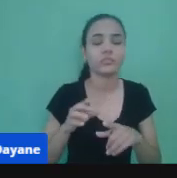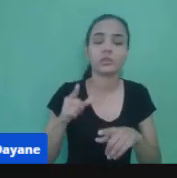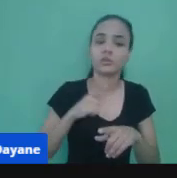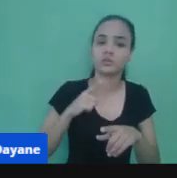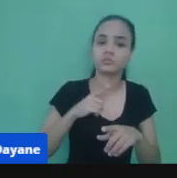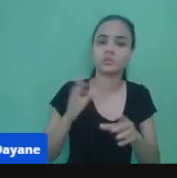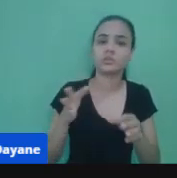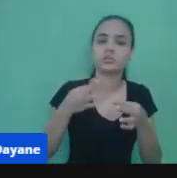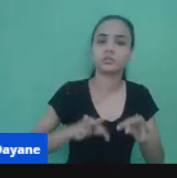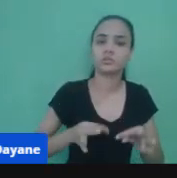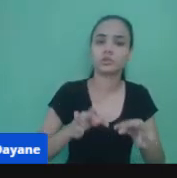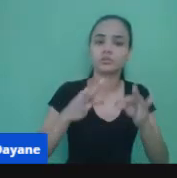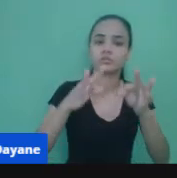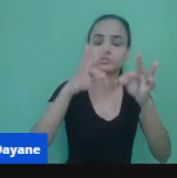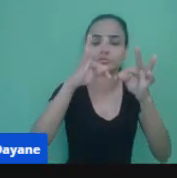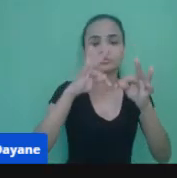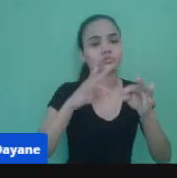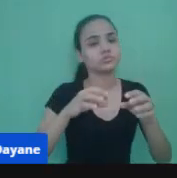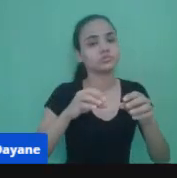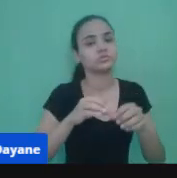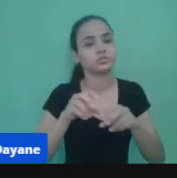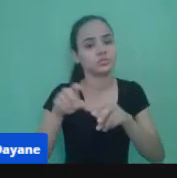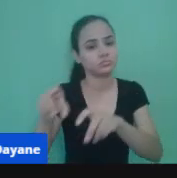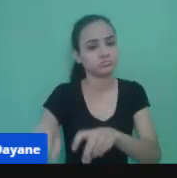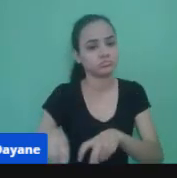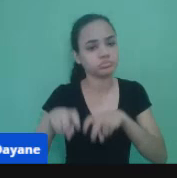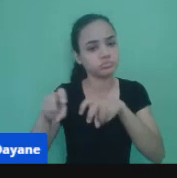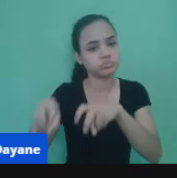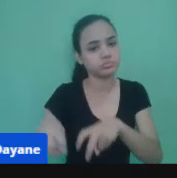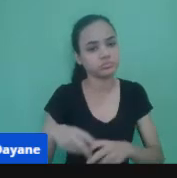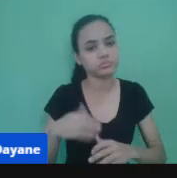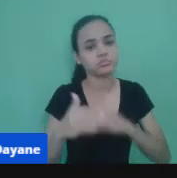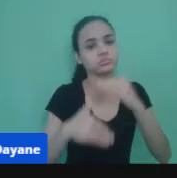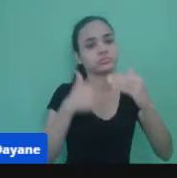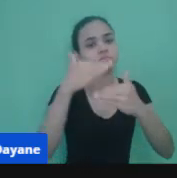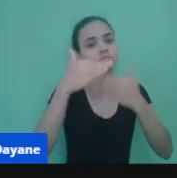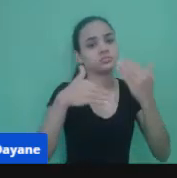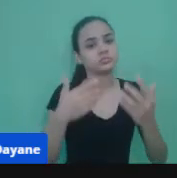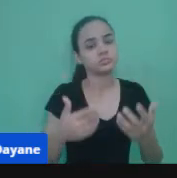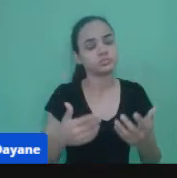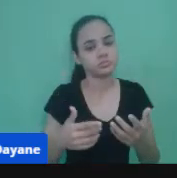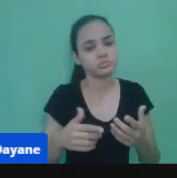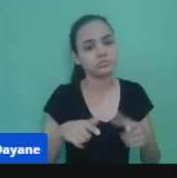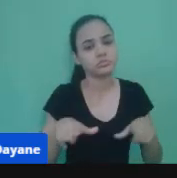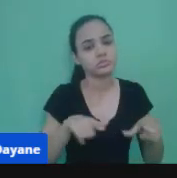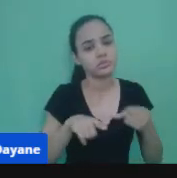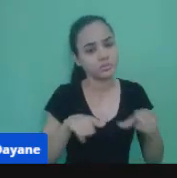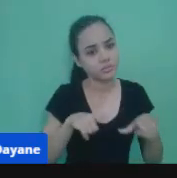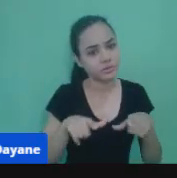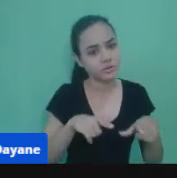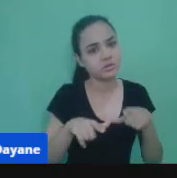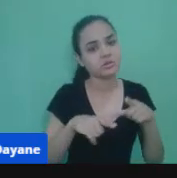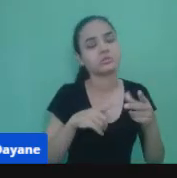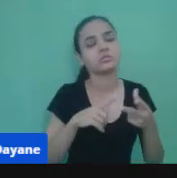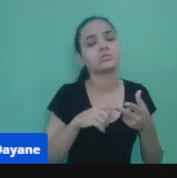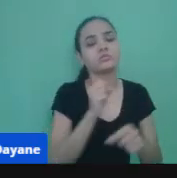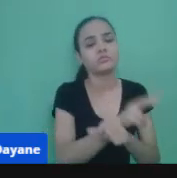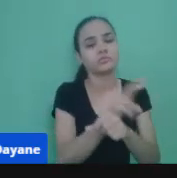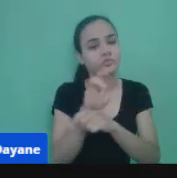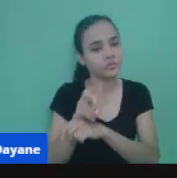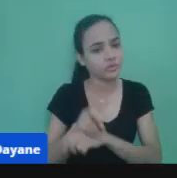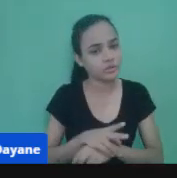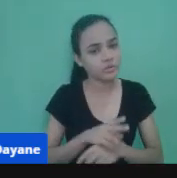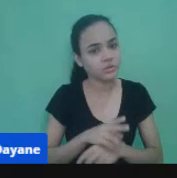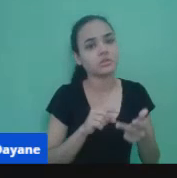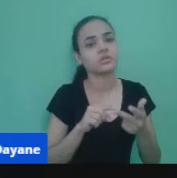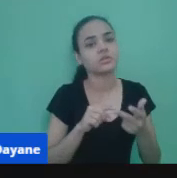vamos ter geração de empregos, nós vamos ter desenvolvimento de infraestruturas, e aí você vem, enquanto professor, enquanto